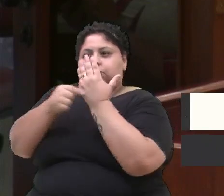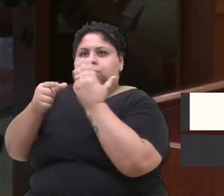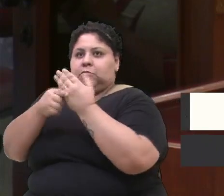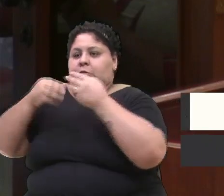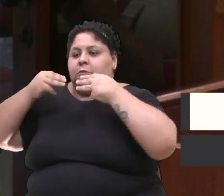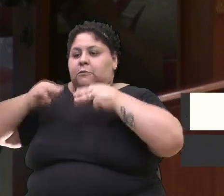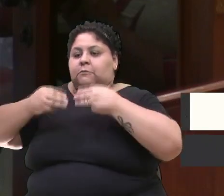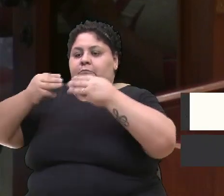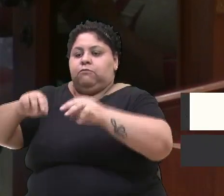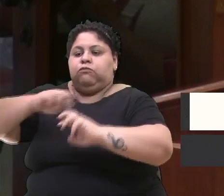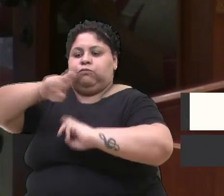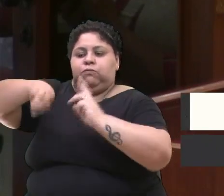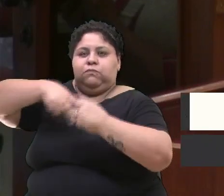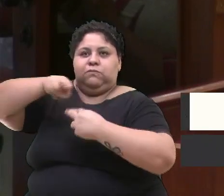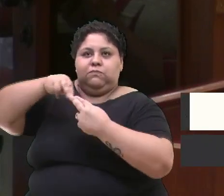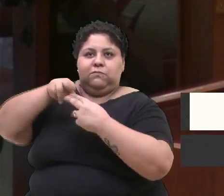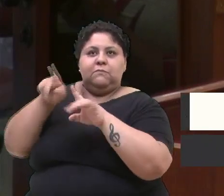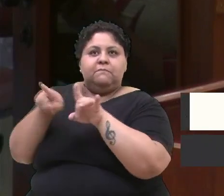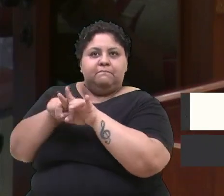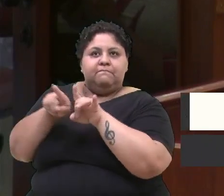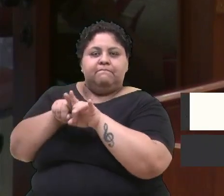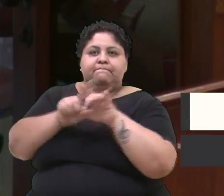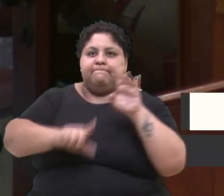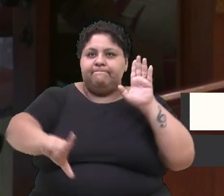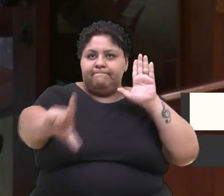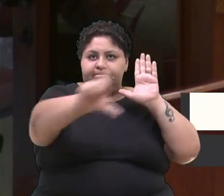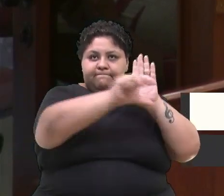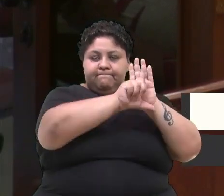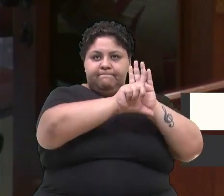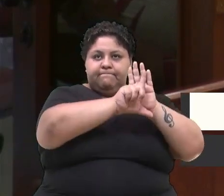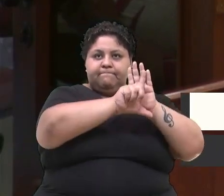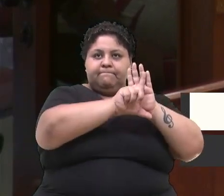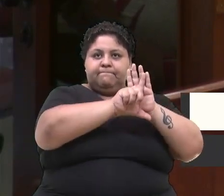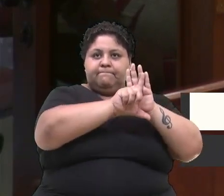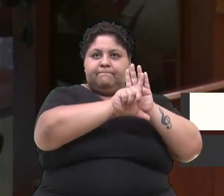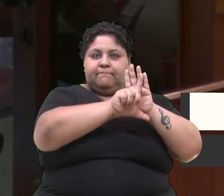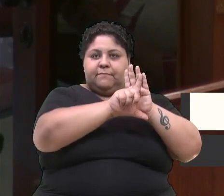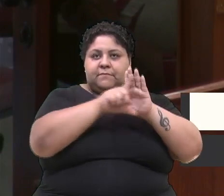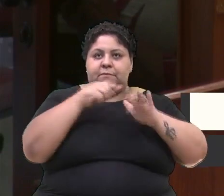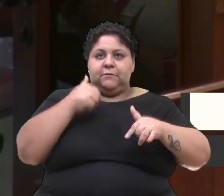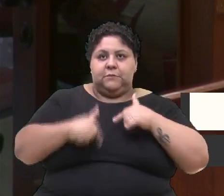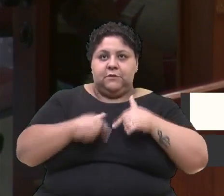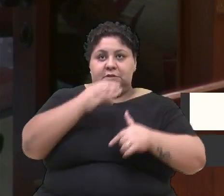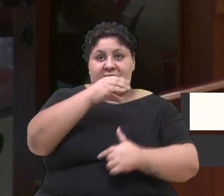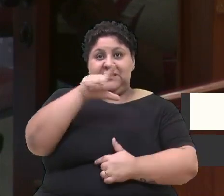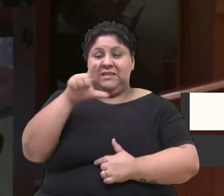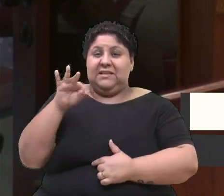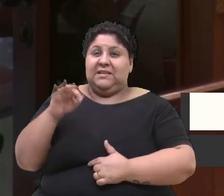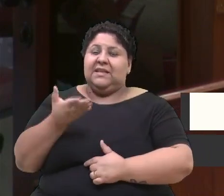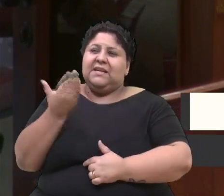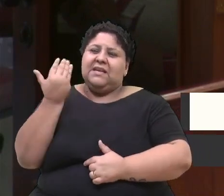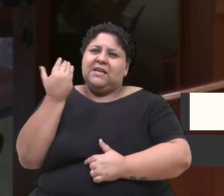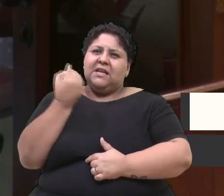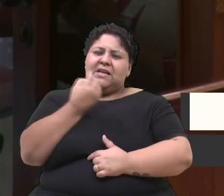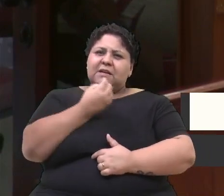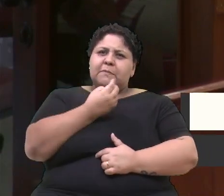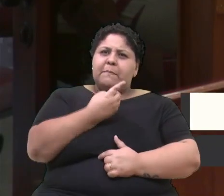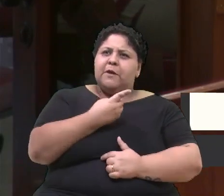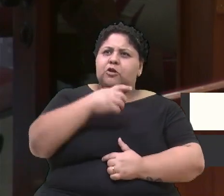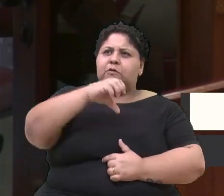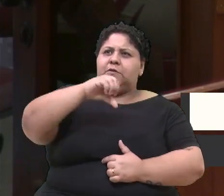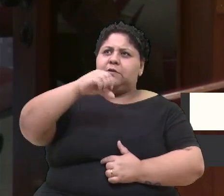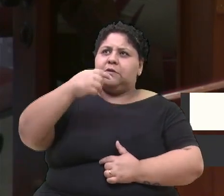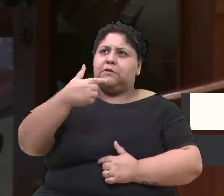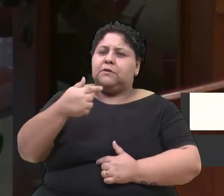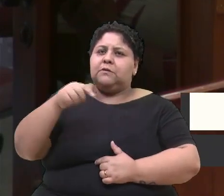de relacionamento. Legalizada pela Consolidação das Leis do Trabalho, a CLT, desde 1975, e pela